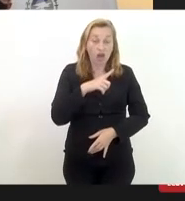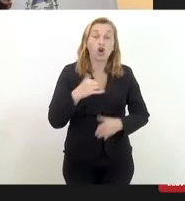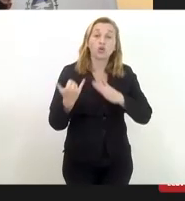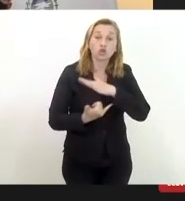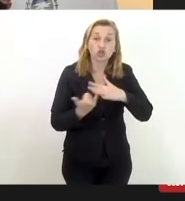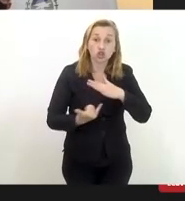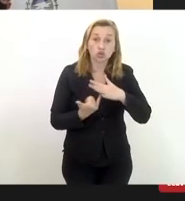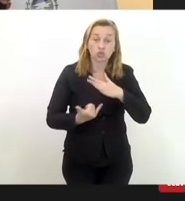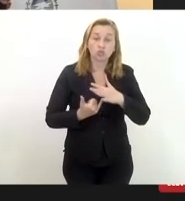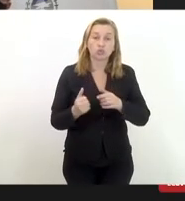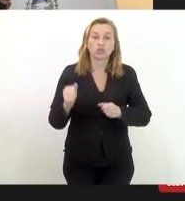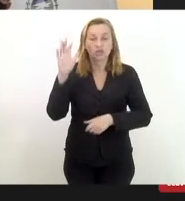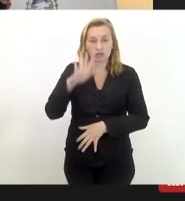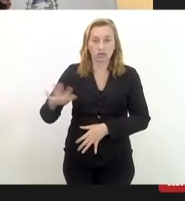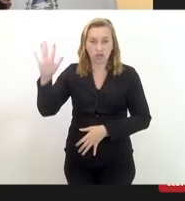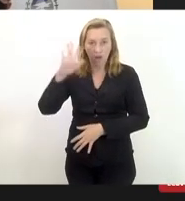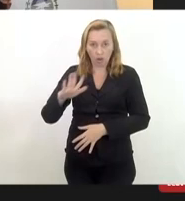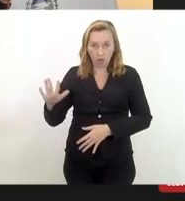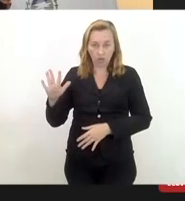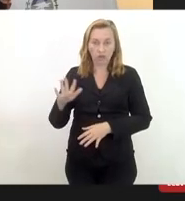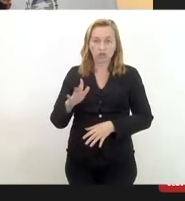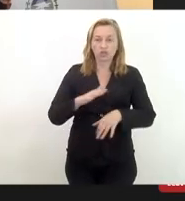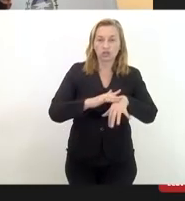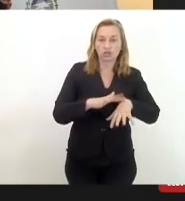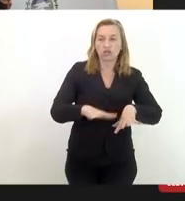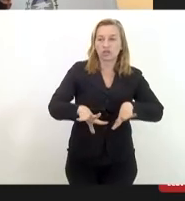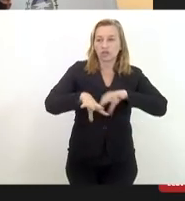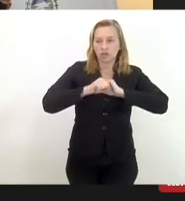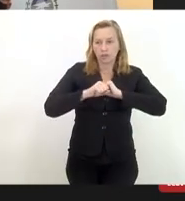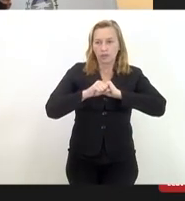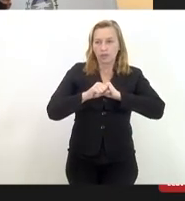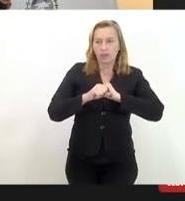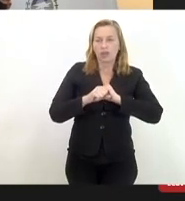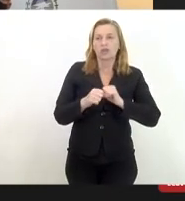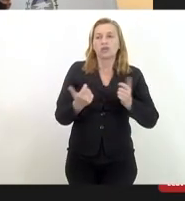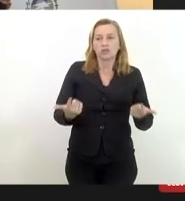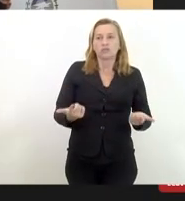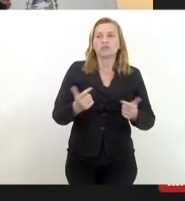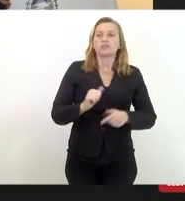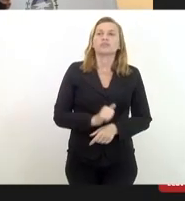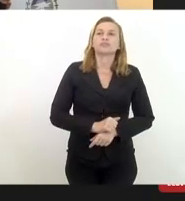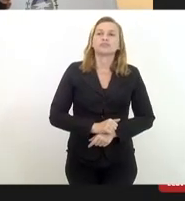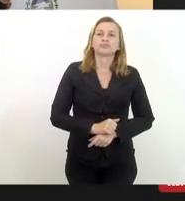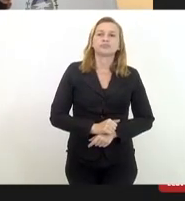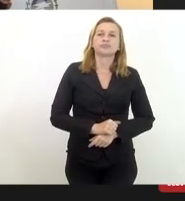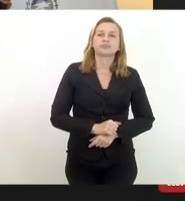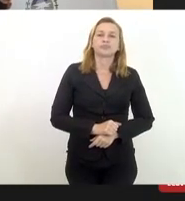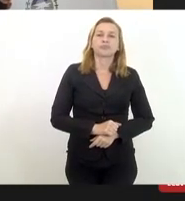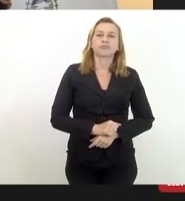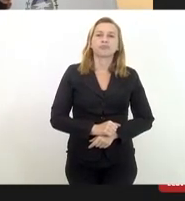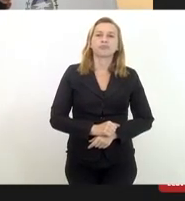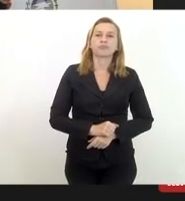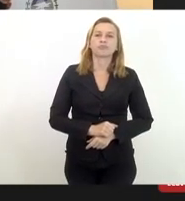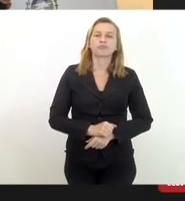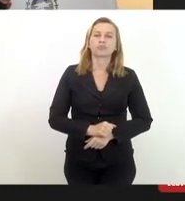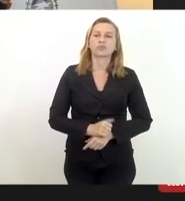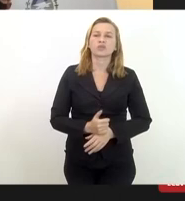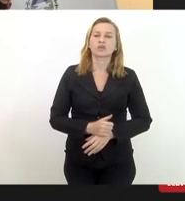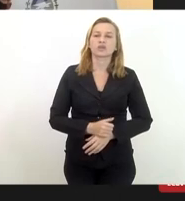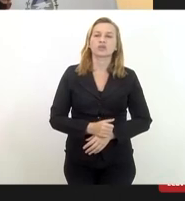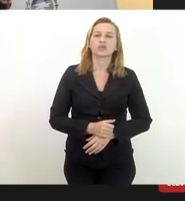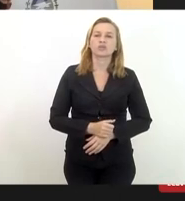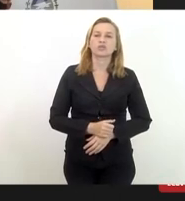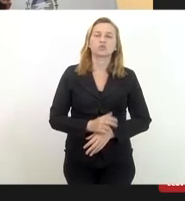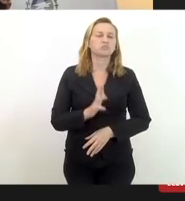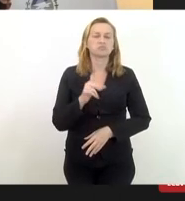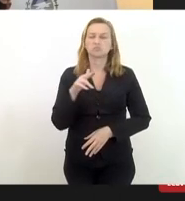de Infectologia, os serviços de infectologia e o Hospital de Tuberculose.